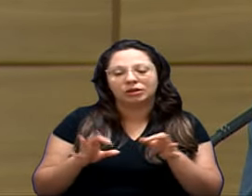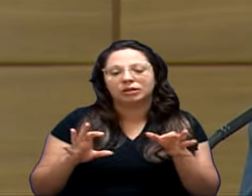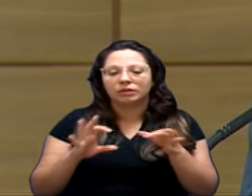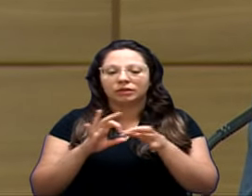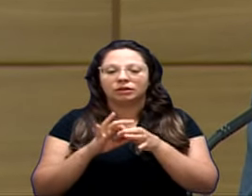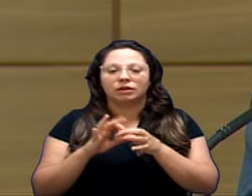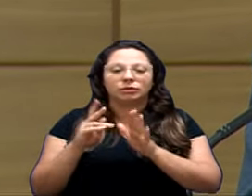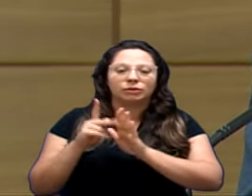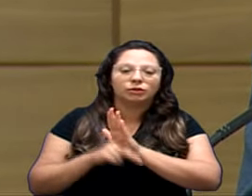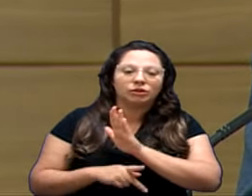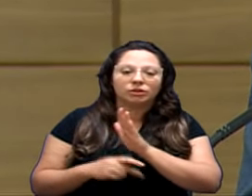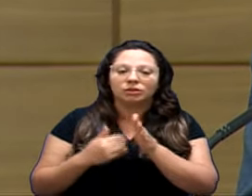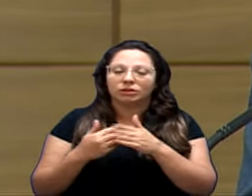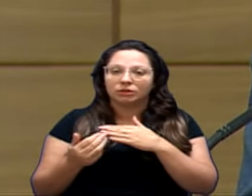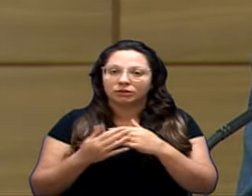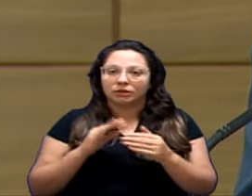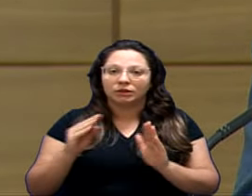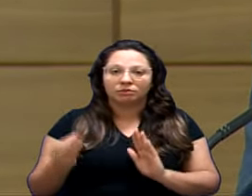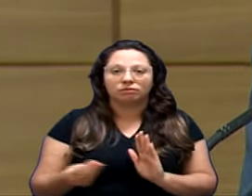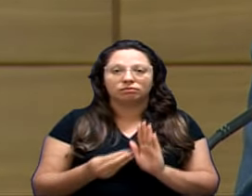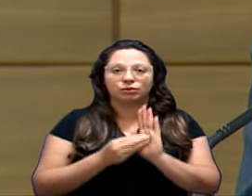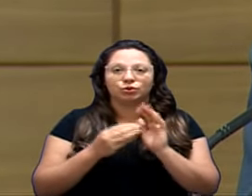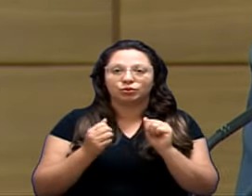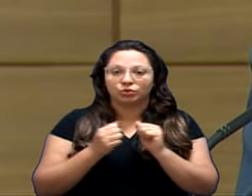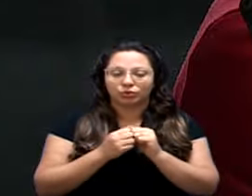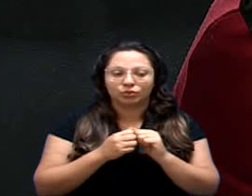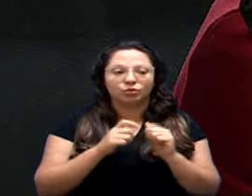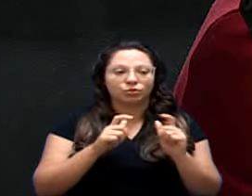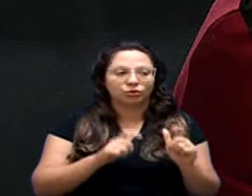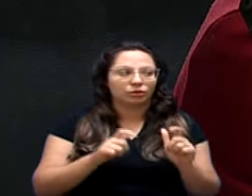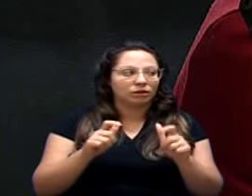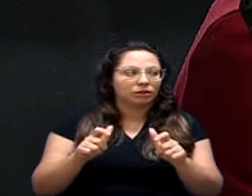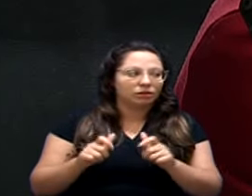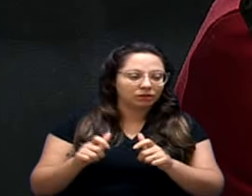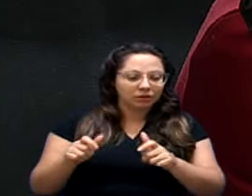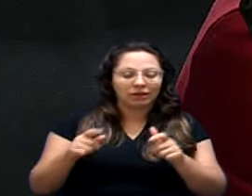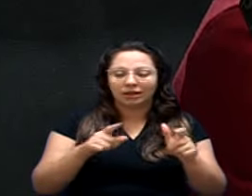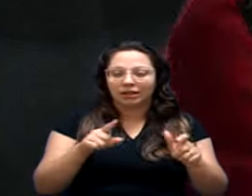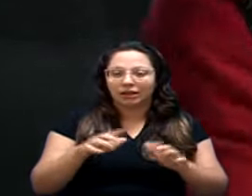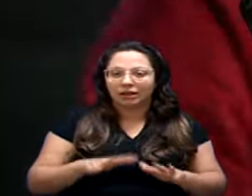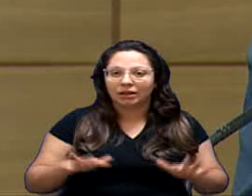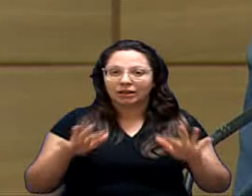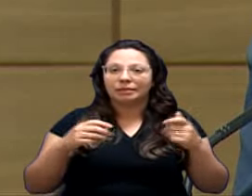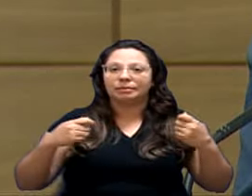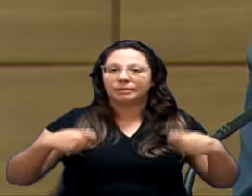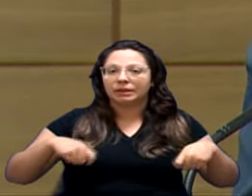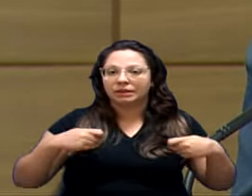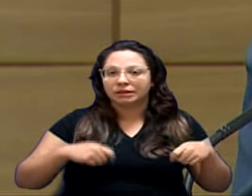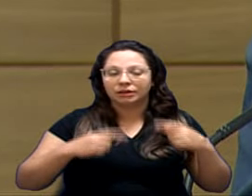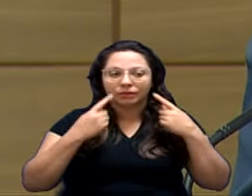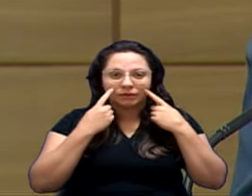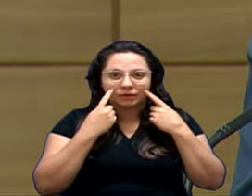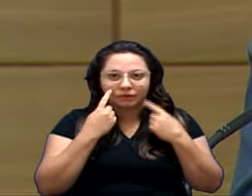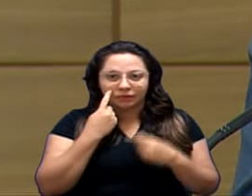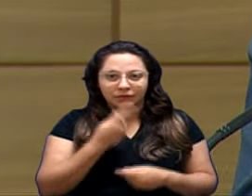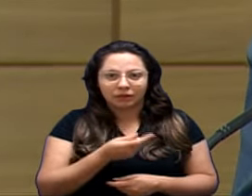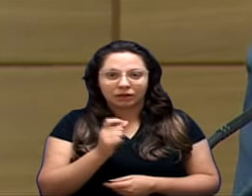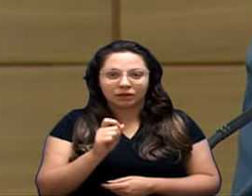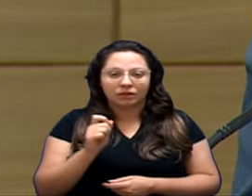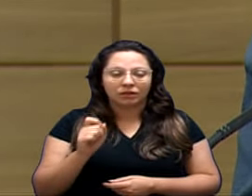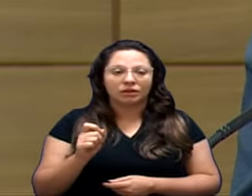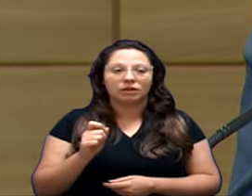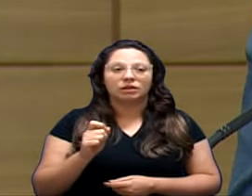projeto que venha a ser implantado nessas áreas eles precisam prever essa questão de